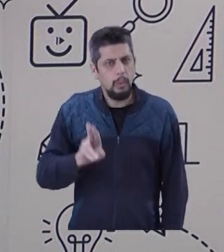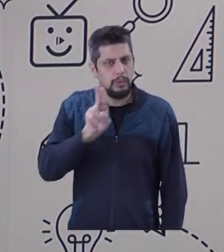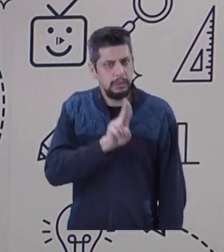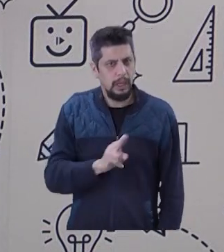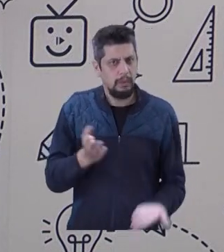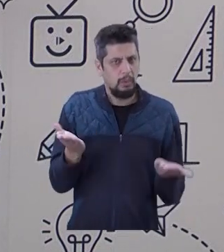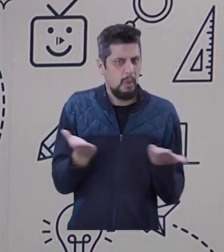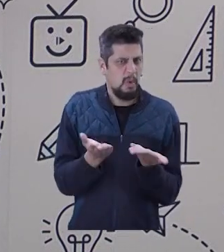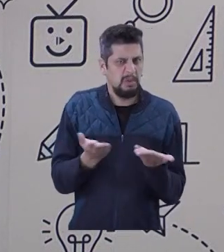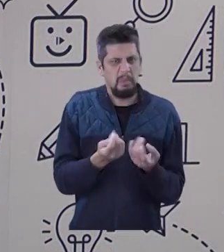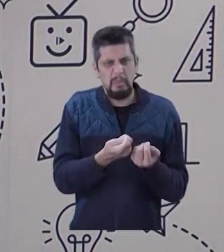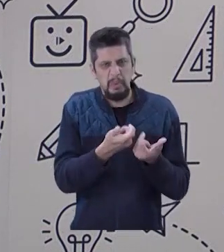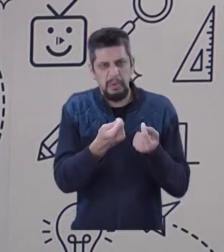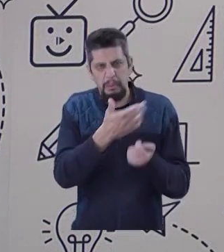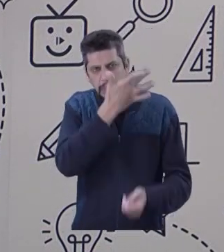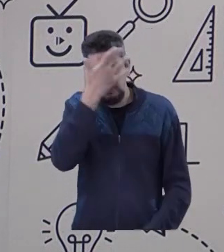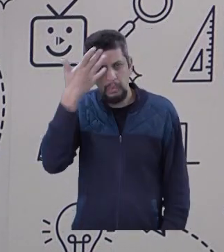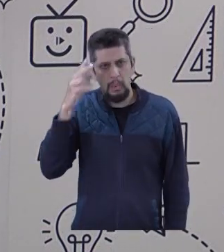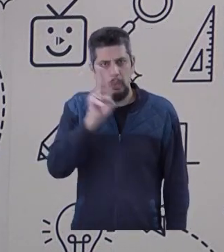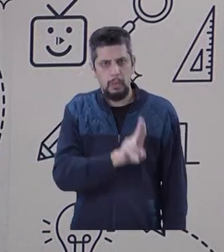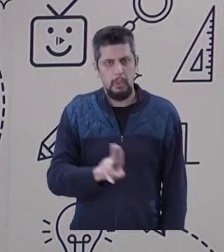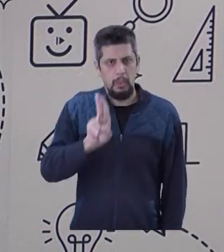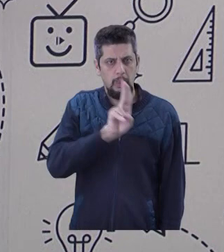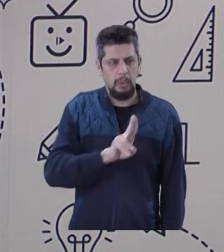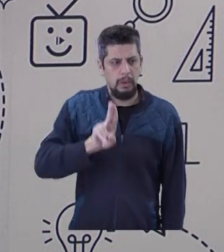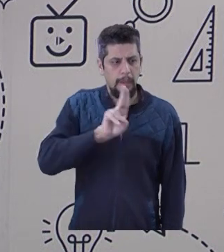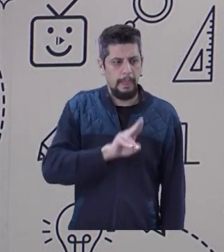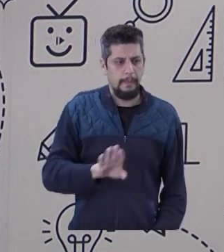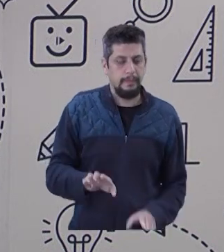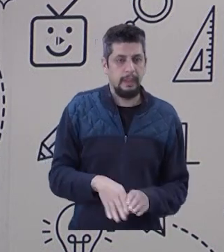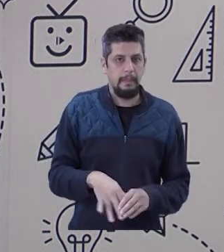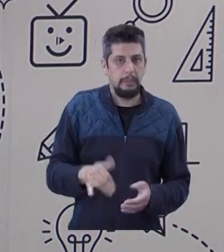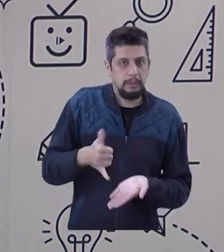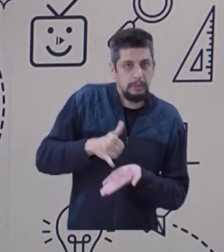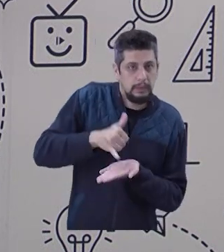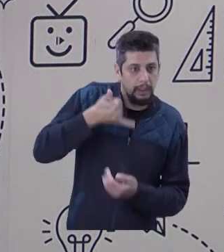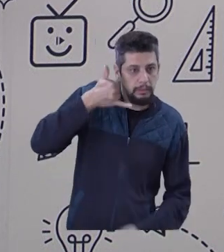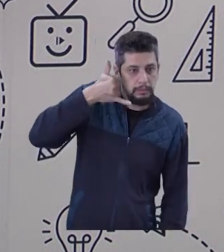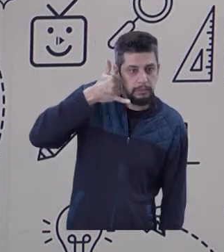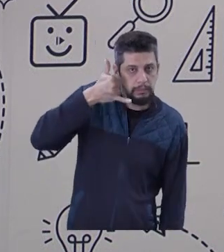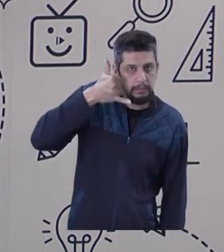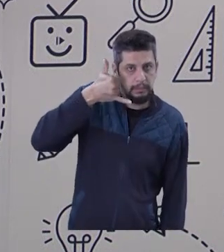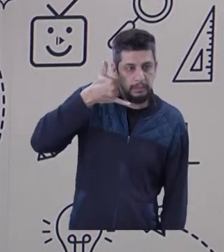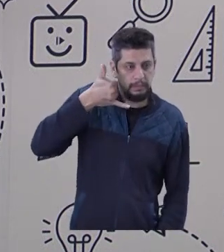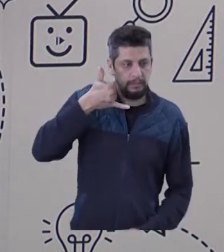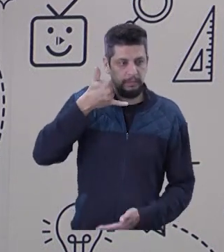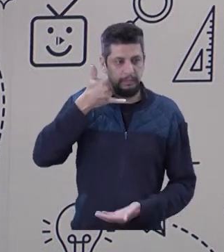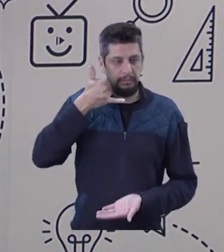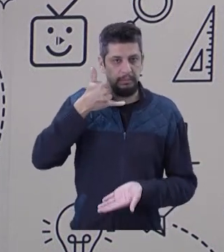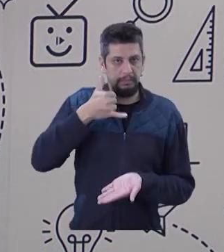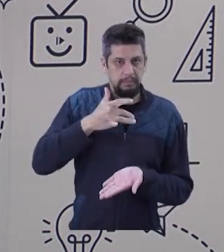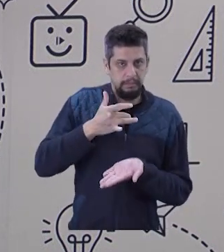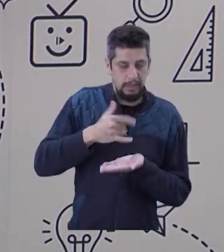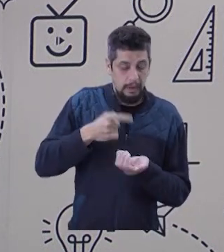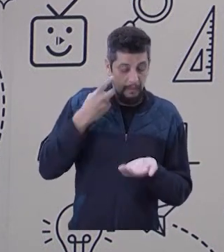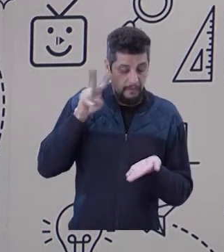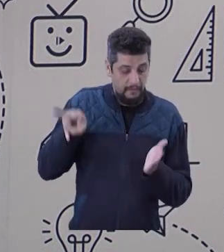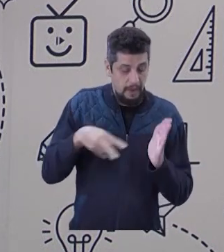né? Hoje? Nem, não é muito, não. O celular.